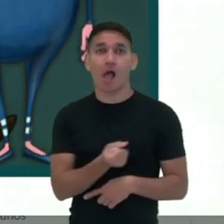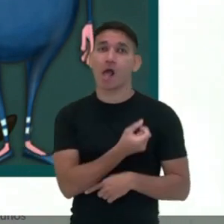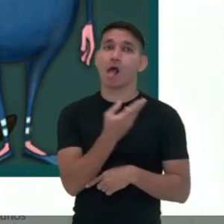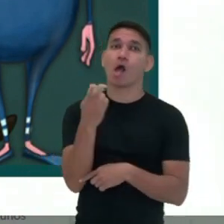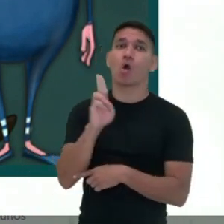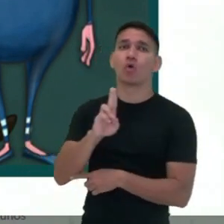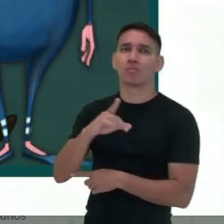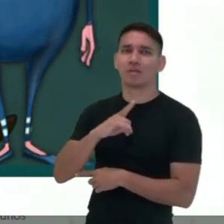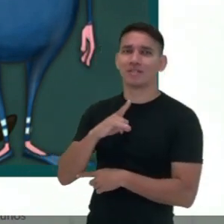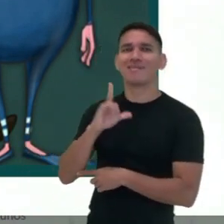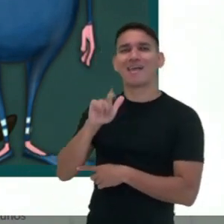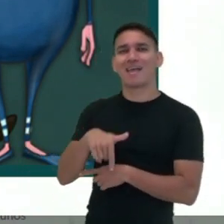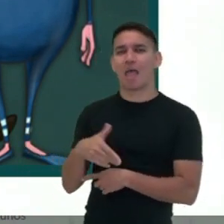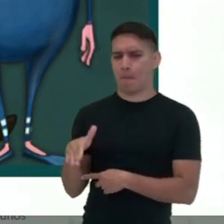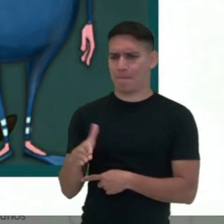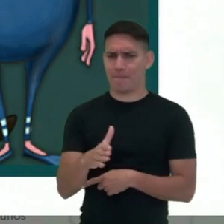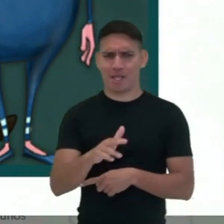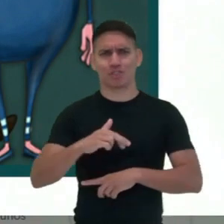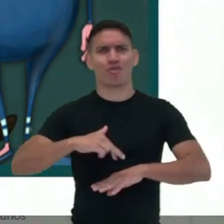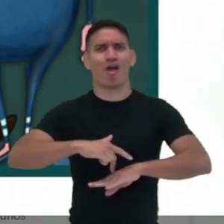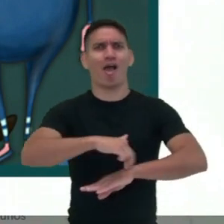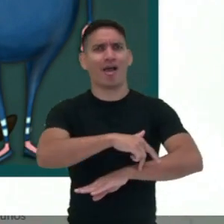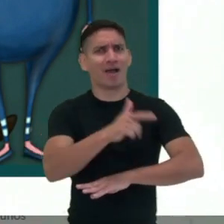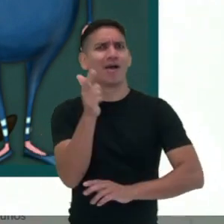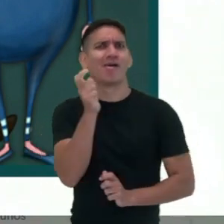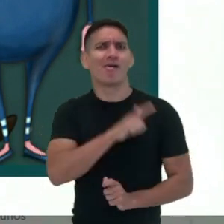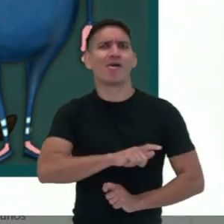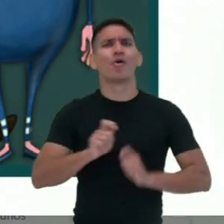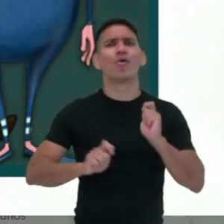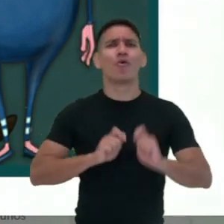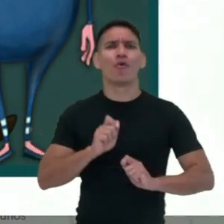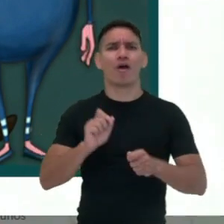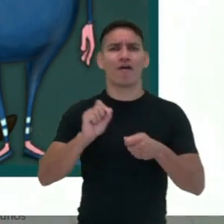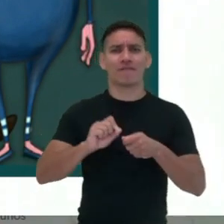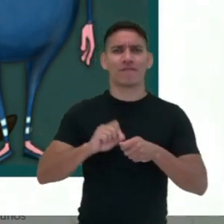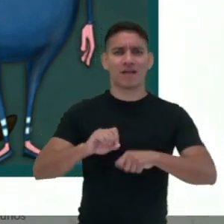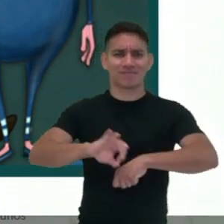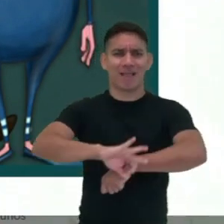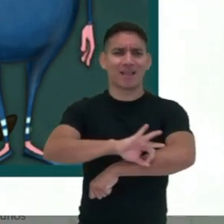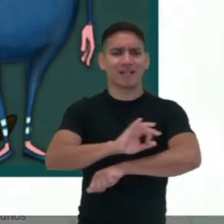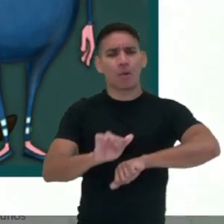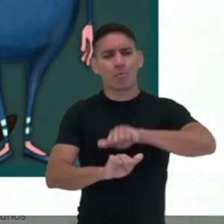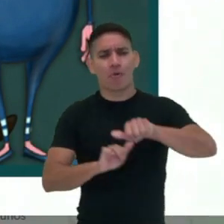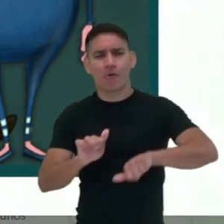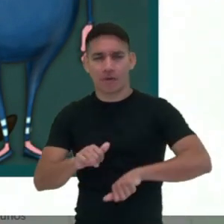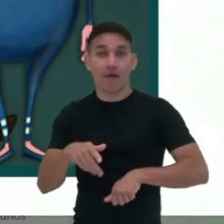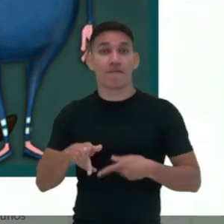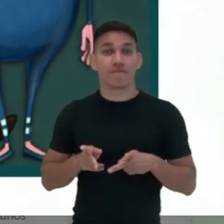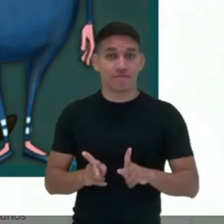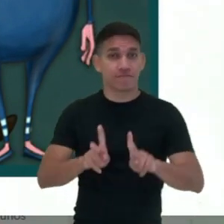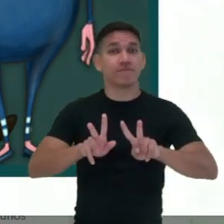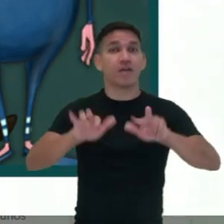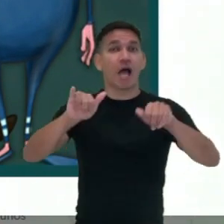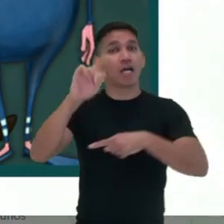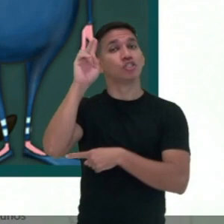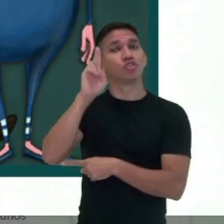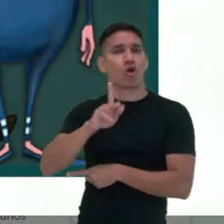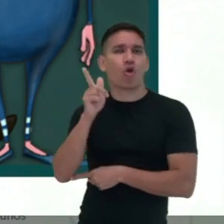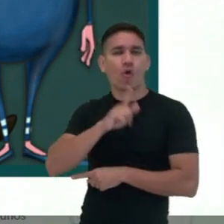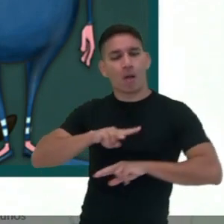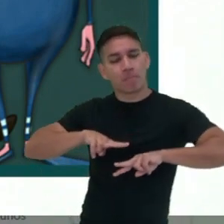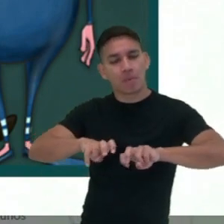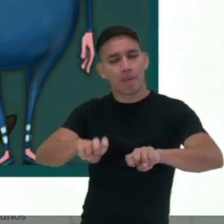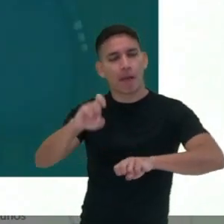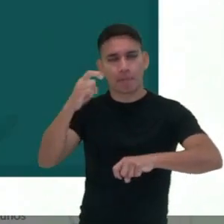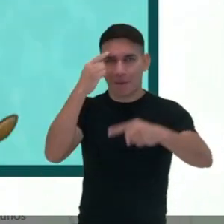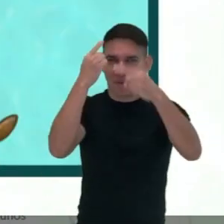peixe andante, né? É capaz de grande regeneração de células, e assim vai, né? Você consegue ir explorando aí essas